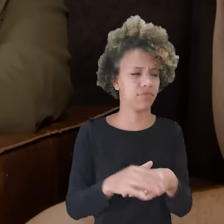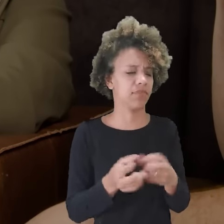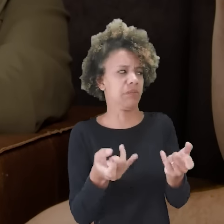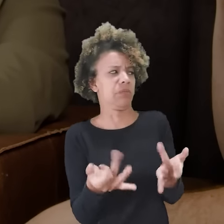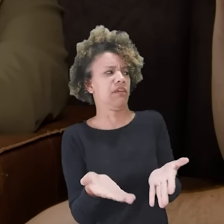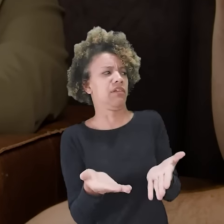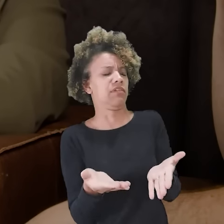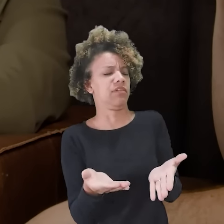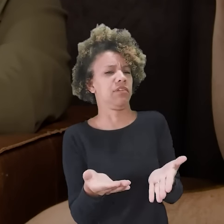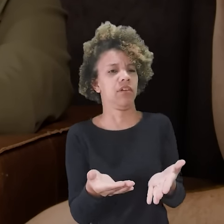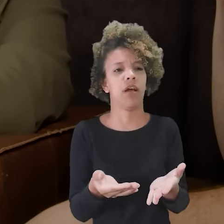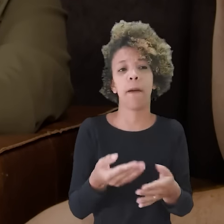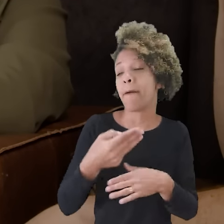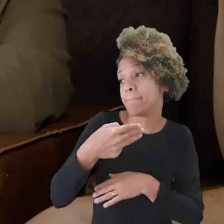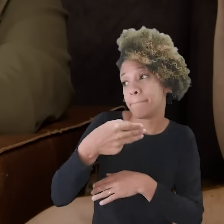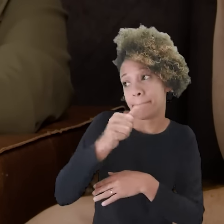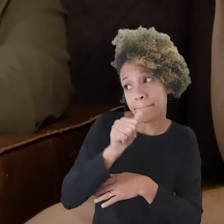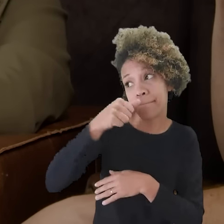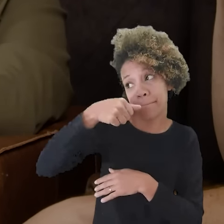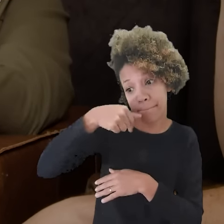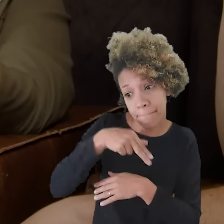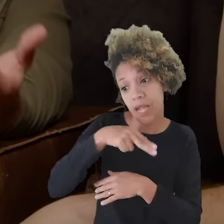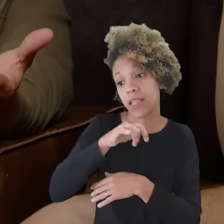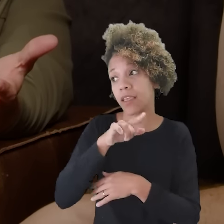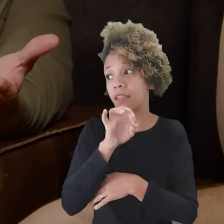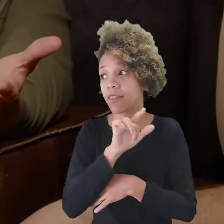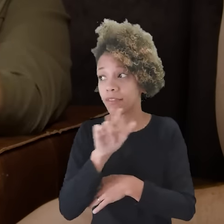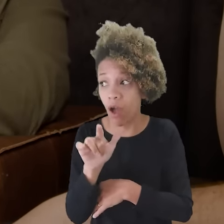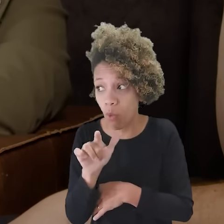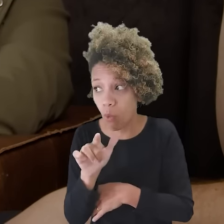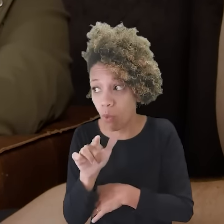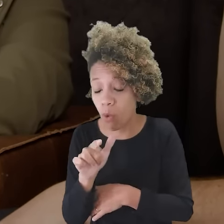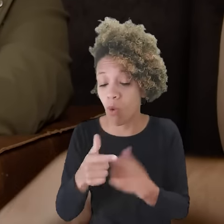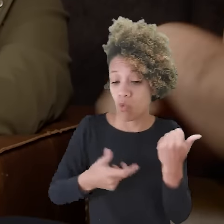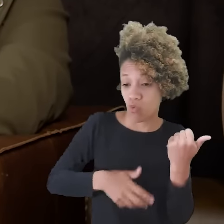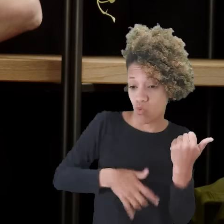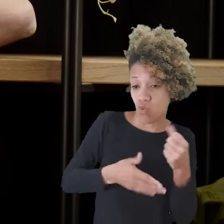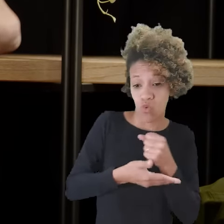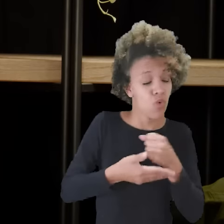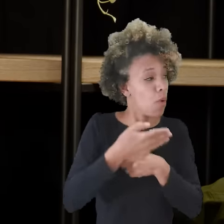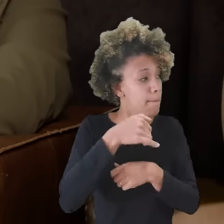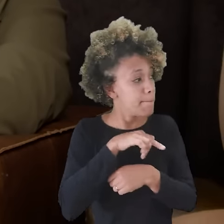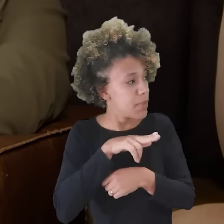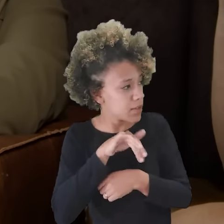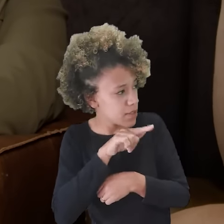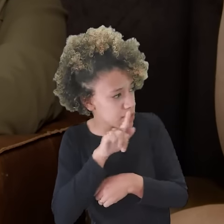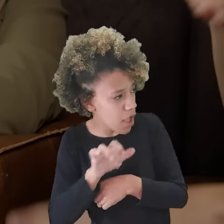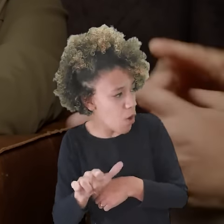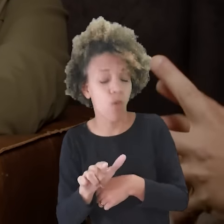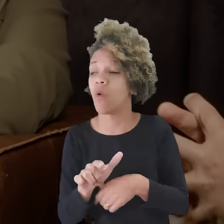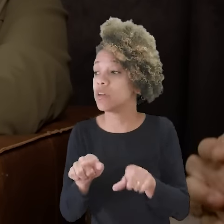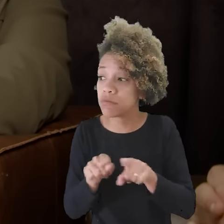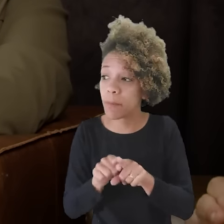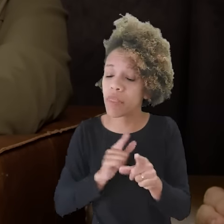ele criou o movimento manguetal o mangue Beach que o Recife foi construído em cima do do manguezal do manguezais E aí